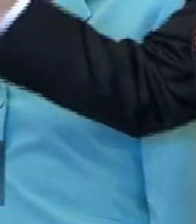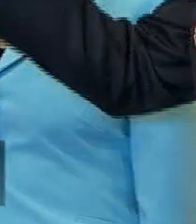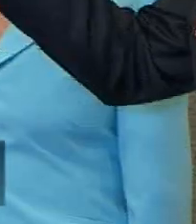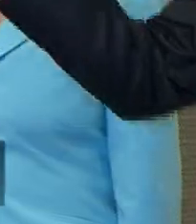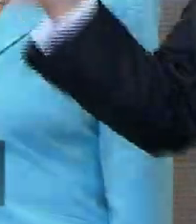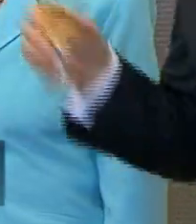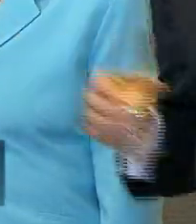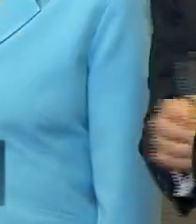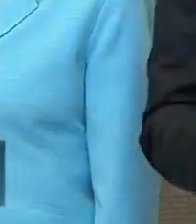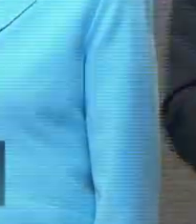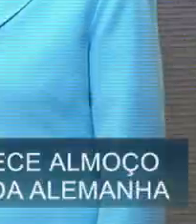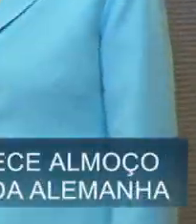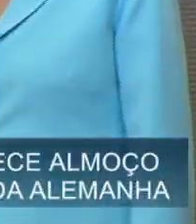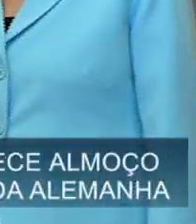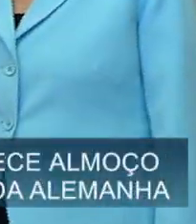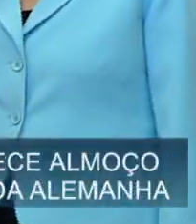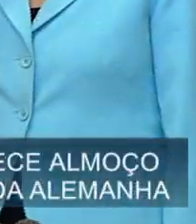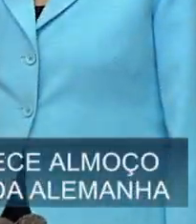cerveja.